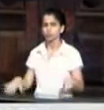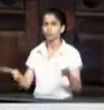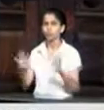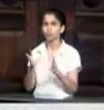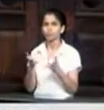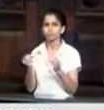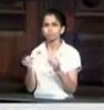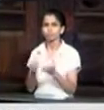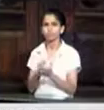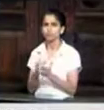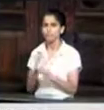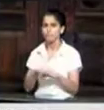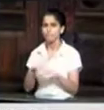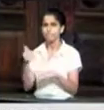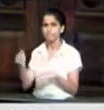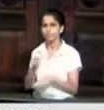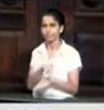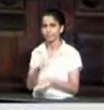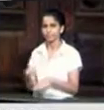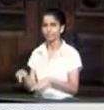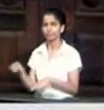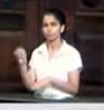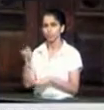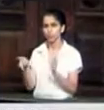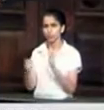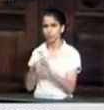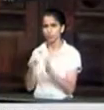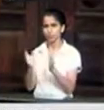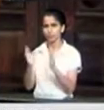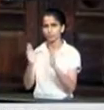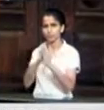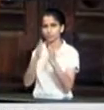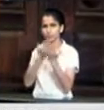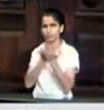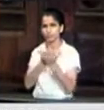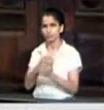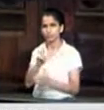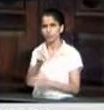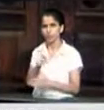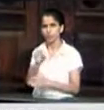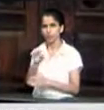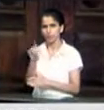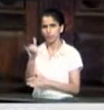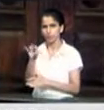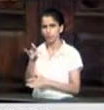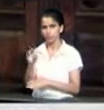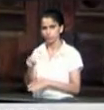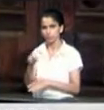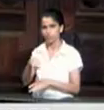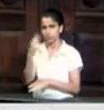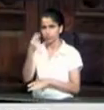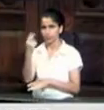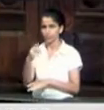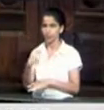dos professores do Pedro II, que, segundo denúncias, não é a favor deste debate nesta